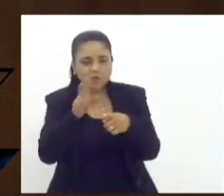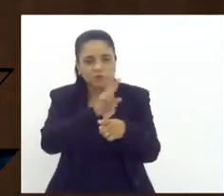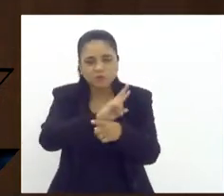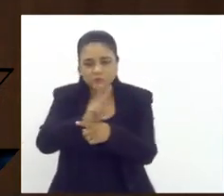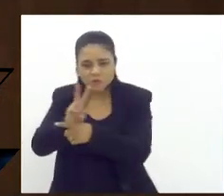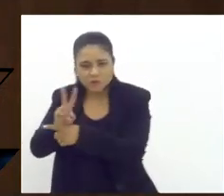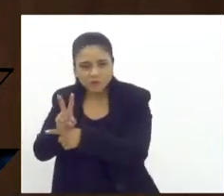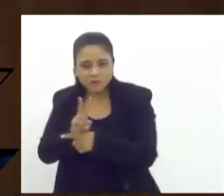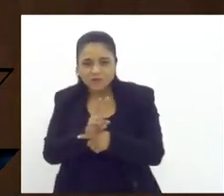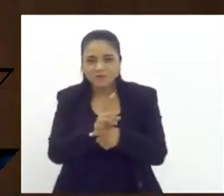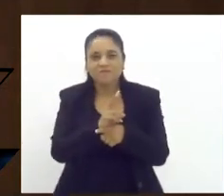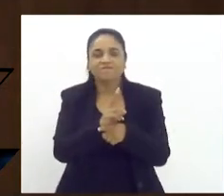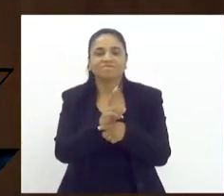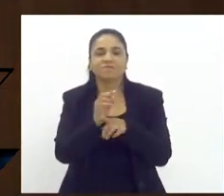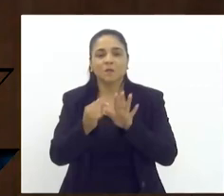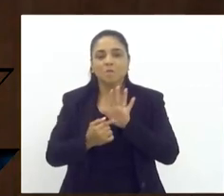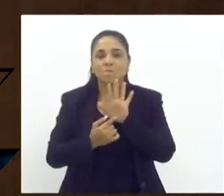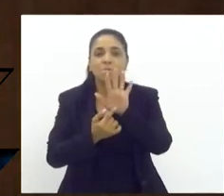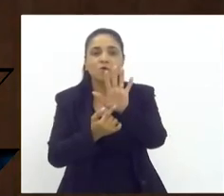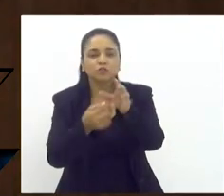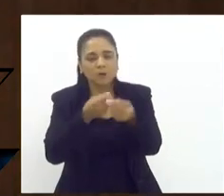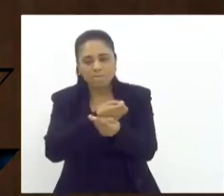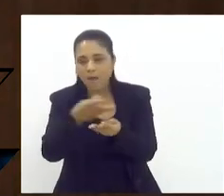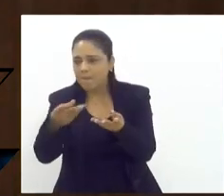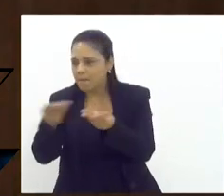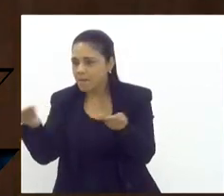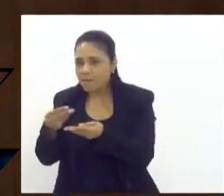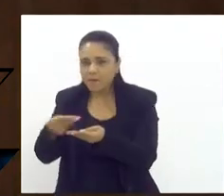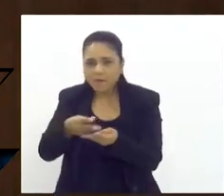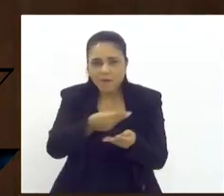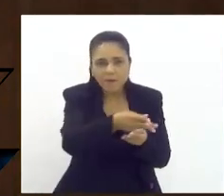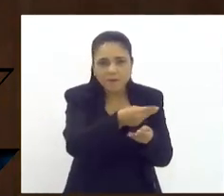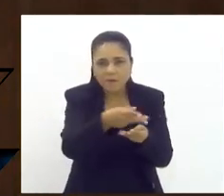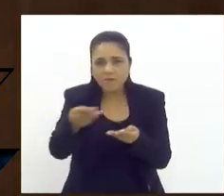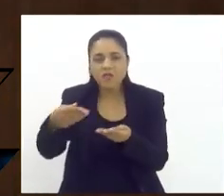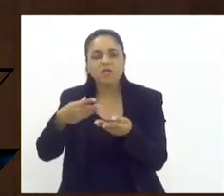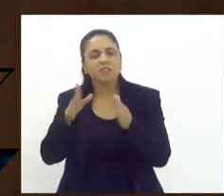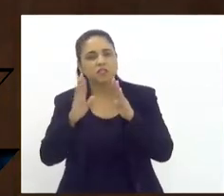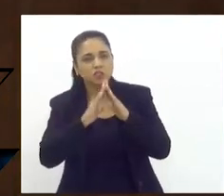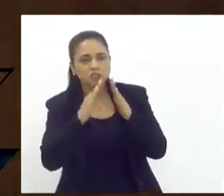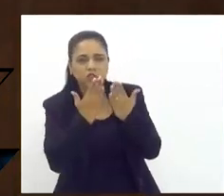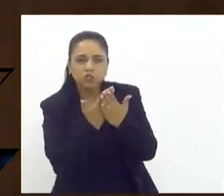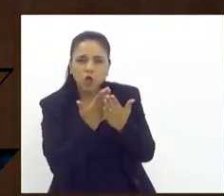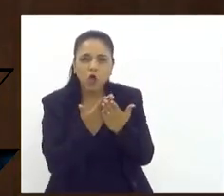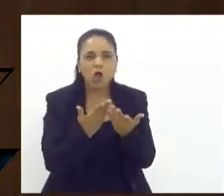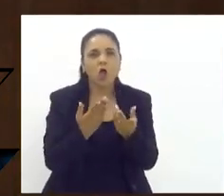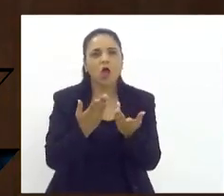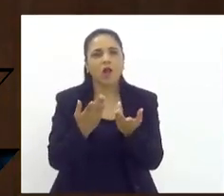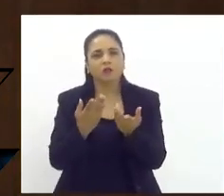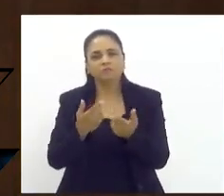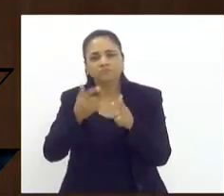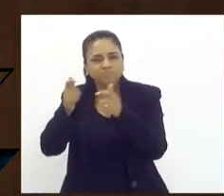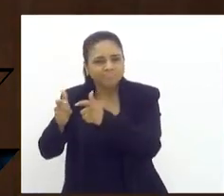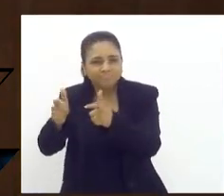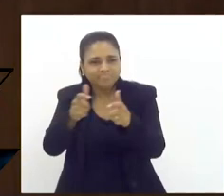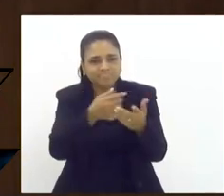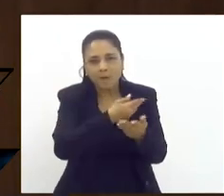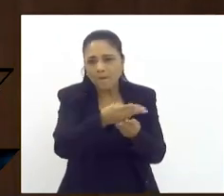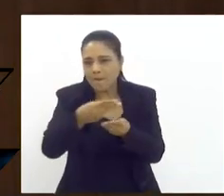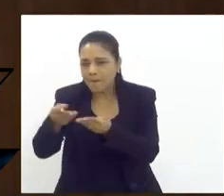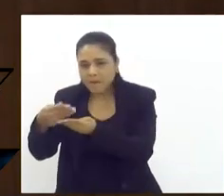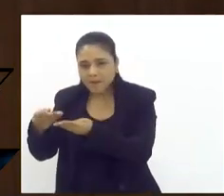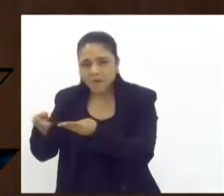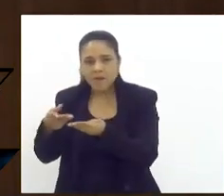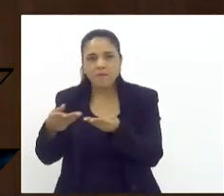unidades de conservação para a gente poder fazer uma distribuição inclusive nas escolas em outros lugares quer dizer dá uma consequência